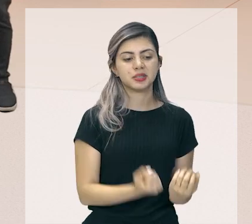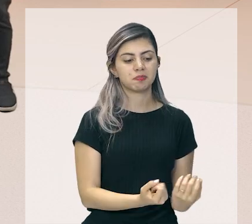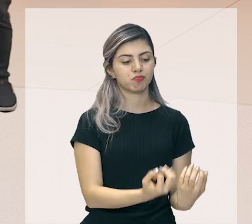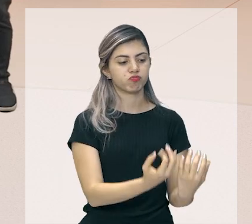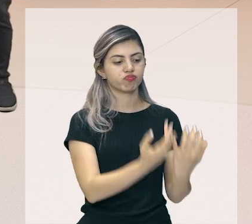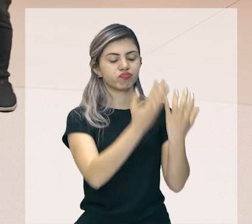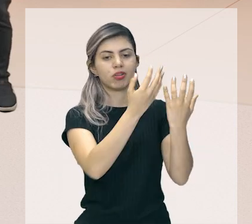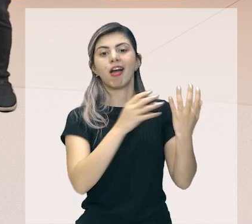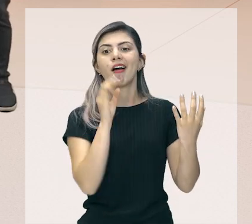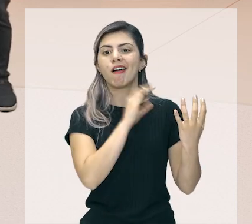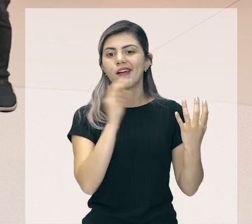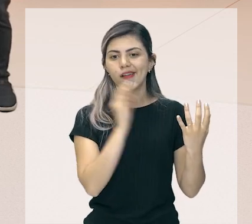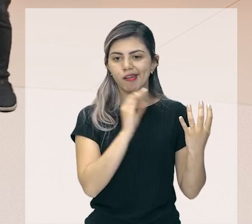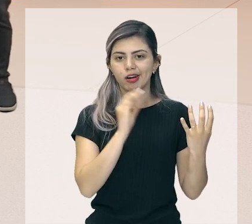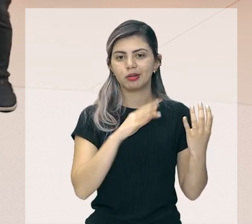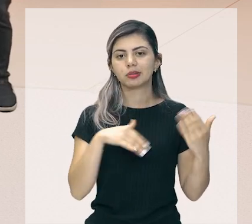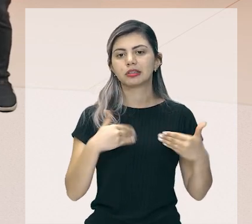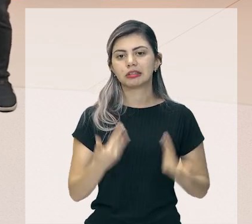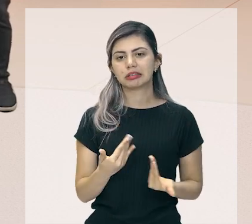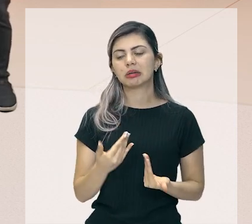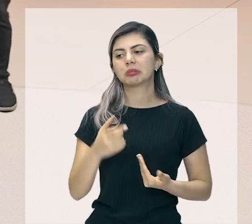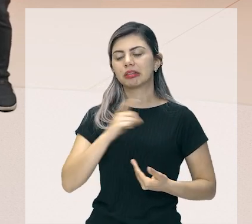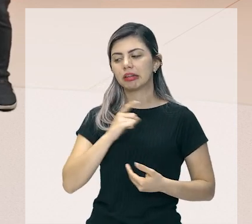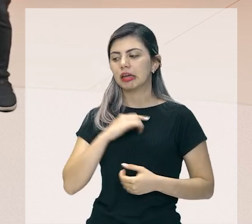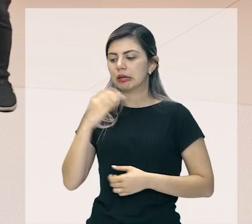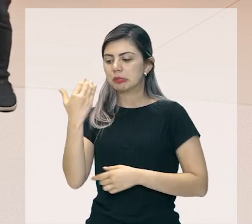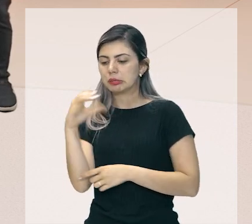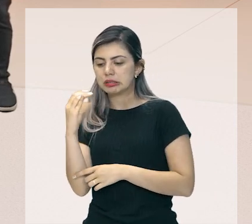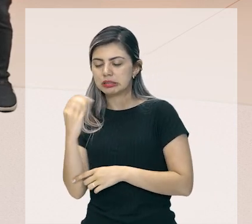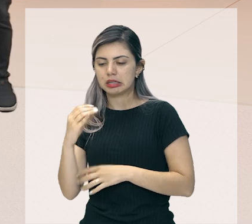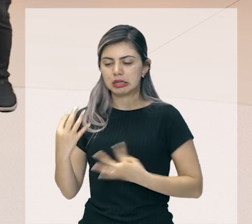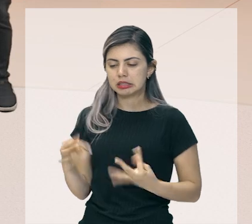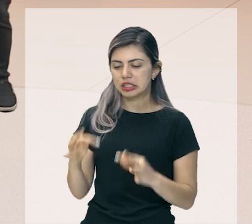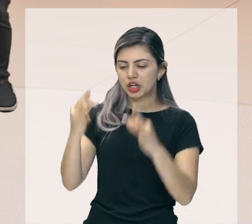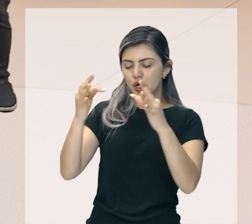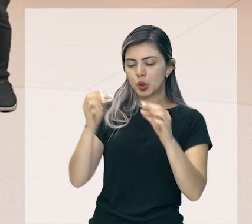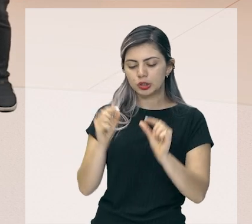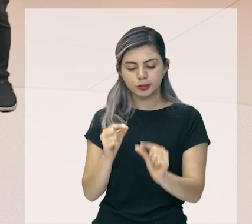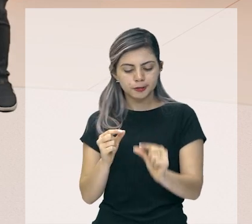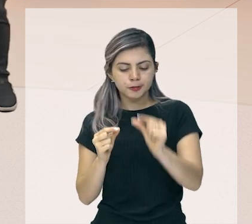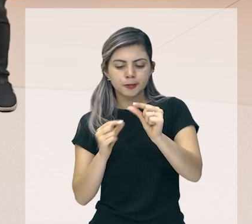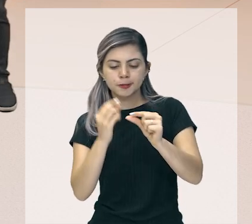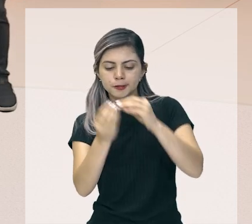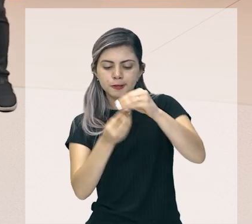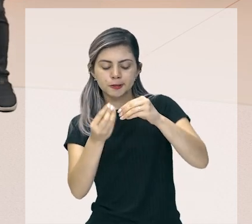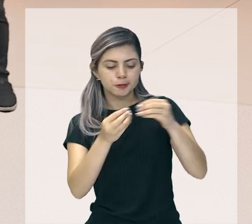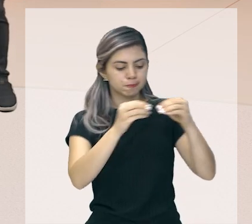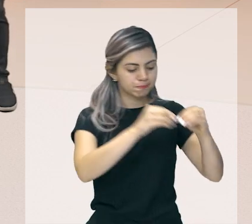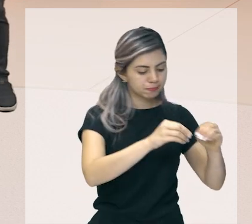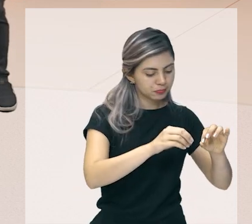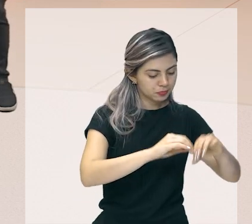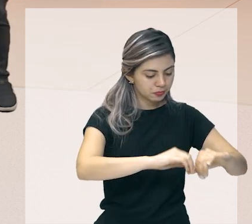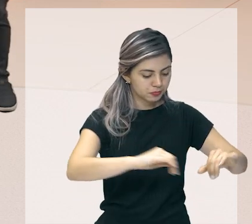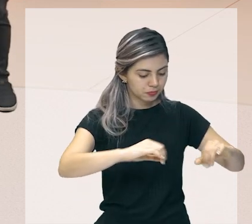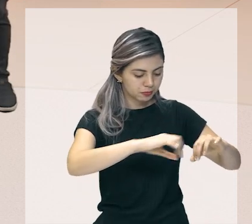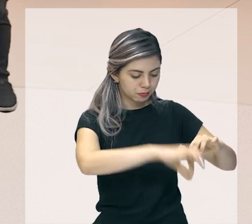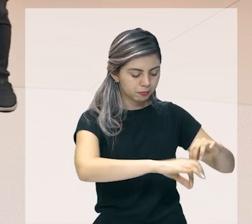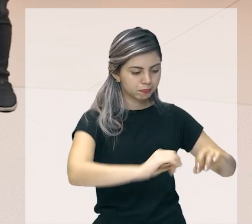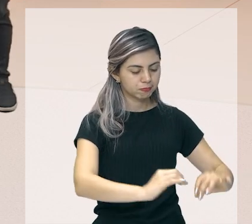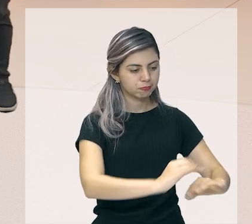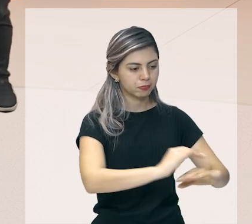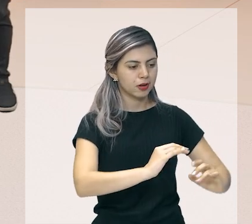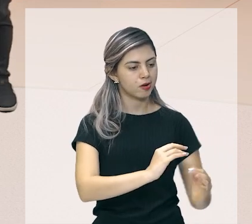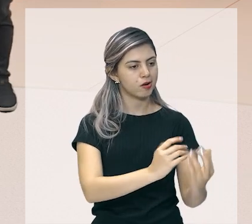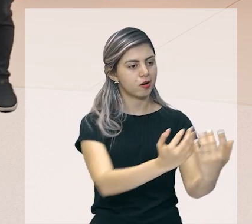acaba, né, dependendo de toda, né, uma questão científica, né, tecnológica, para poder funcionar, né, e tem que garantir que vai